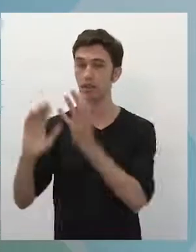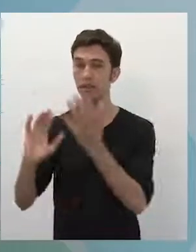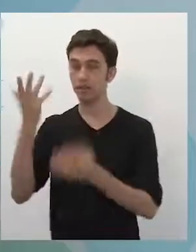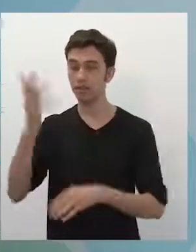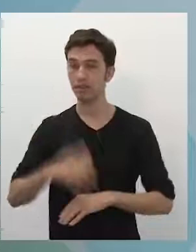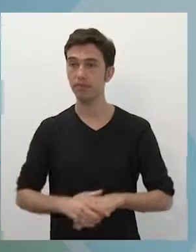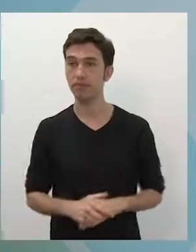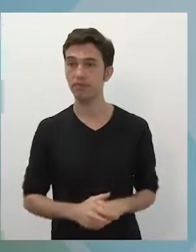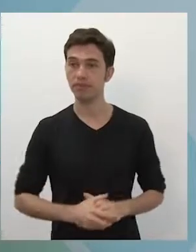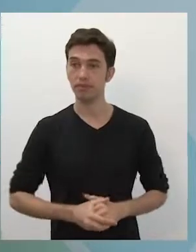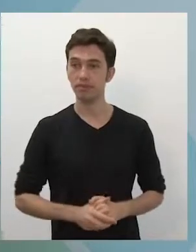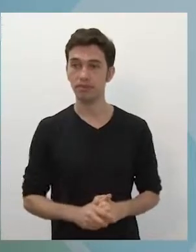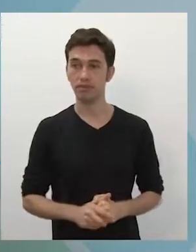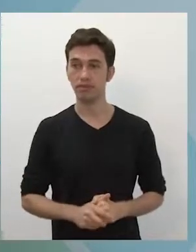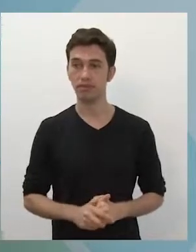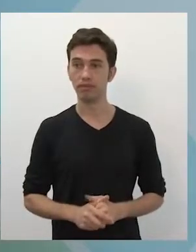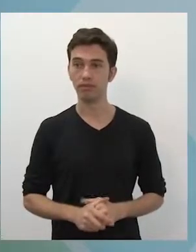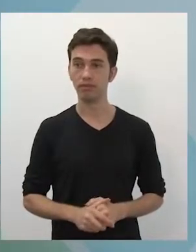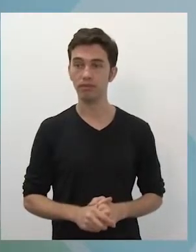acontecimentos.